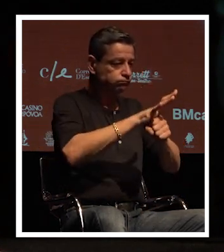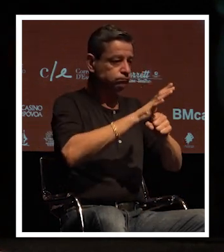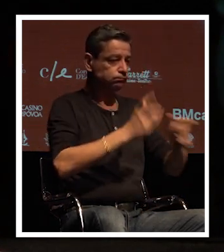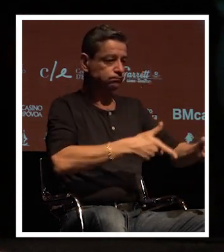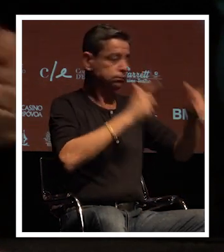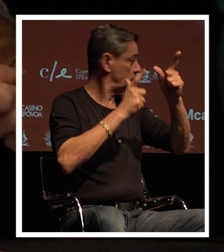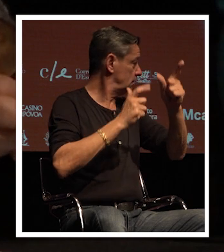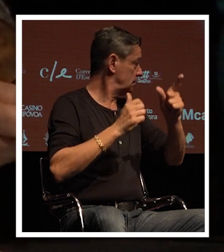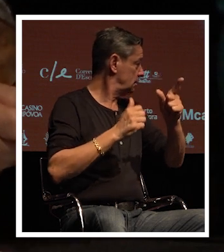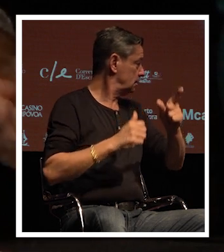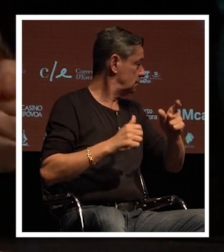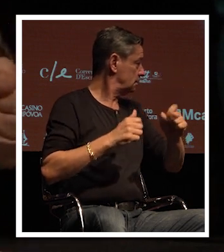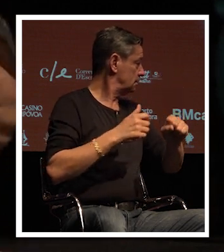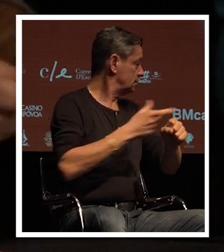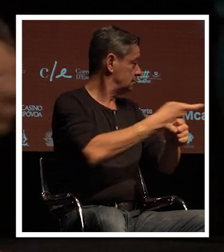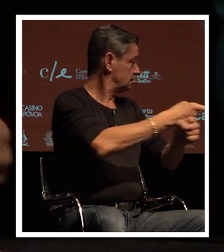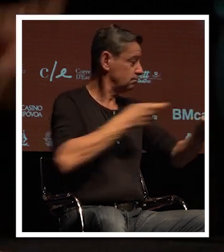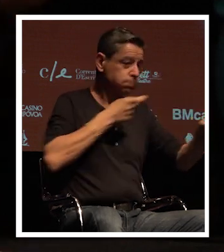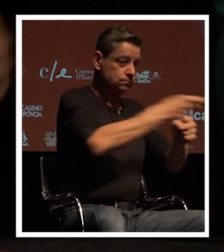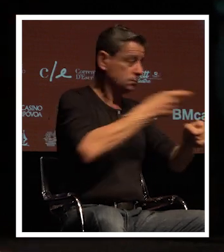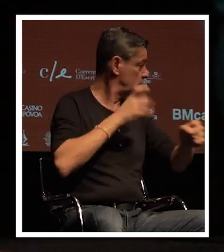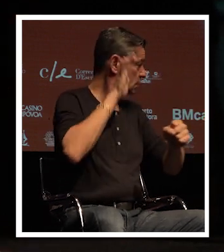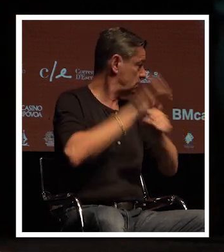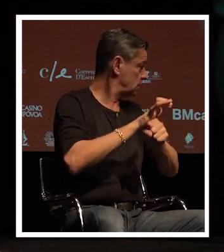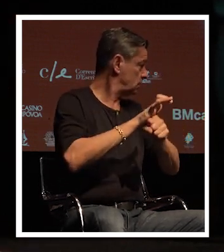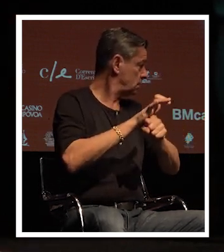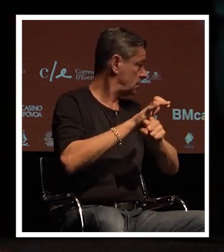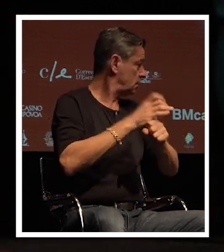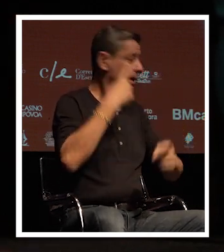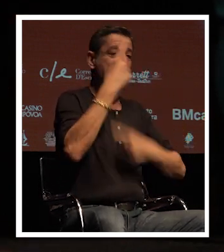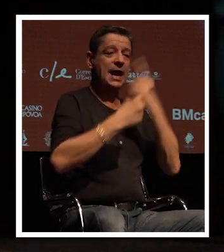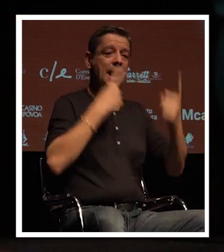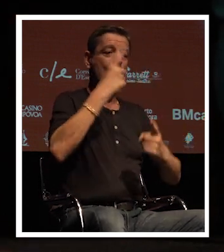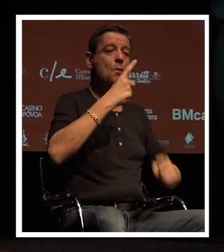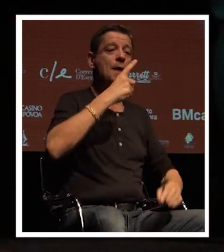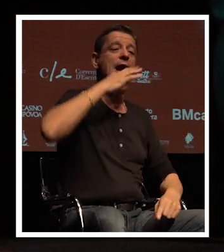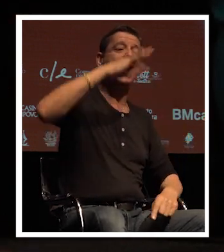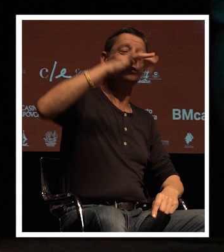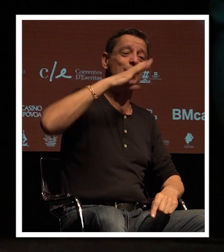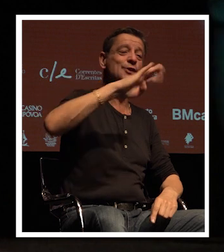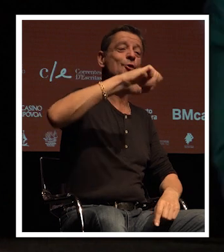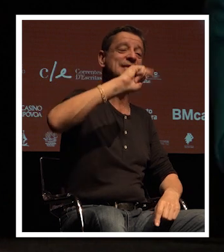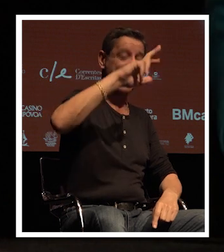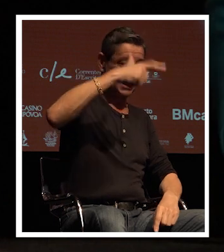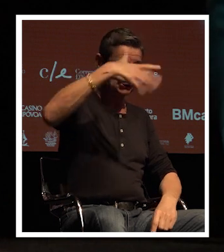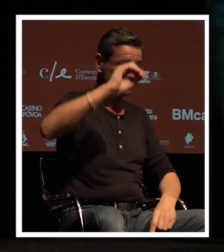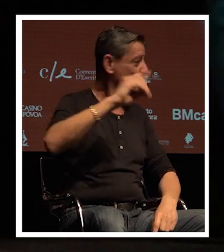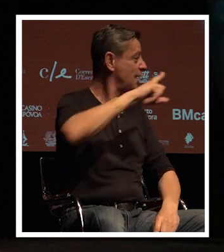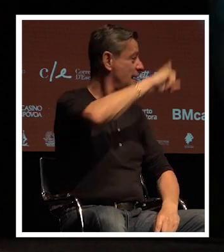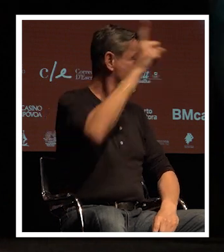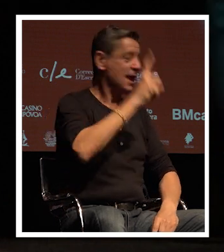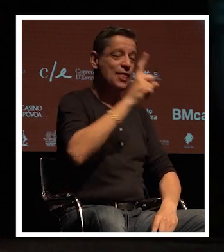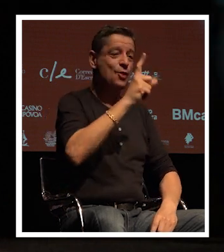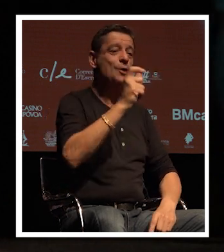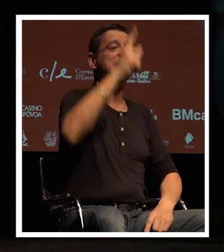de de e com algumas canções do séries e do Zeca eh e